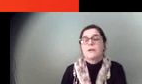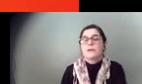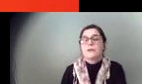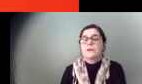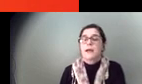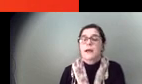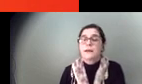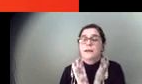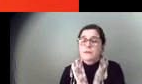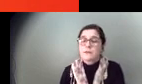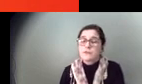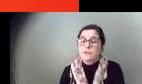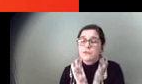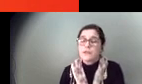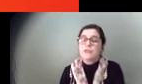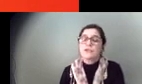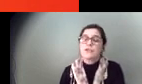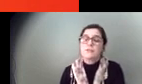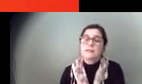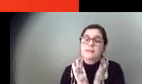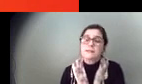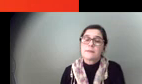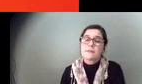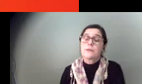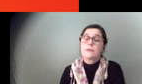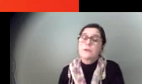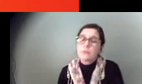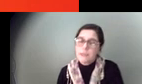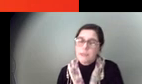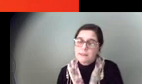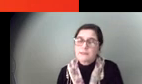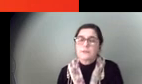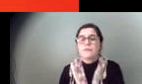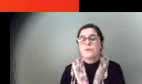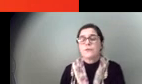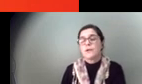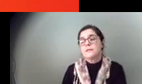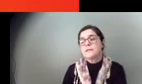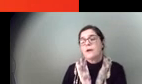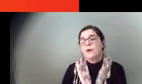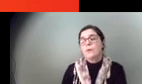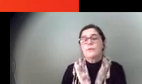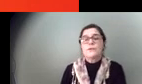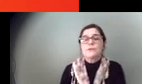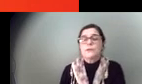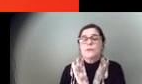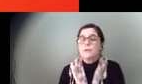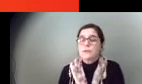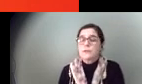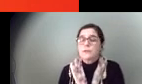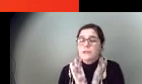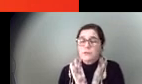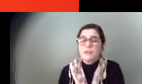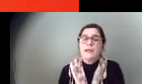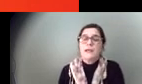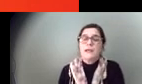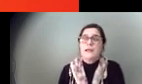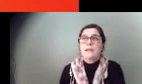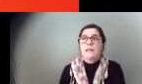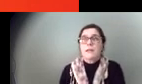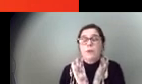nesse horário. Então, aí está uma dificuldade. A gente precisa saber o que que acontece. Então, nesse Forms, o professor ele vai poder